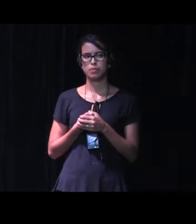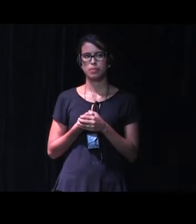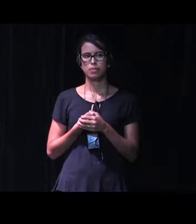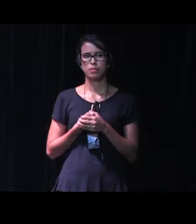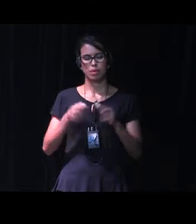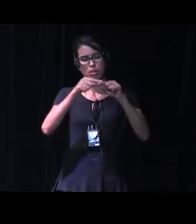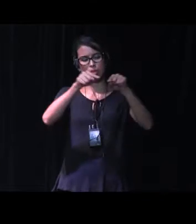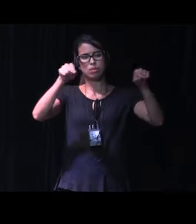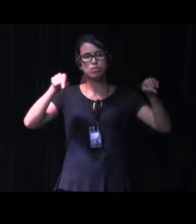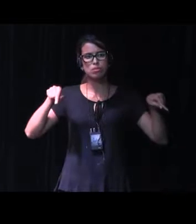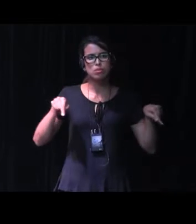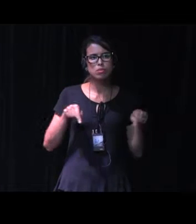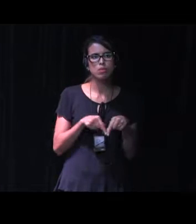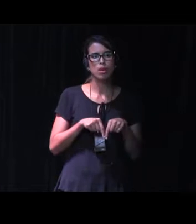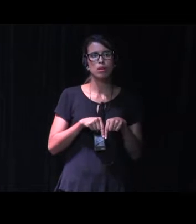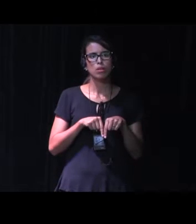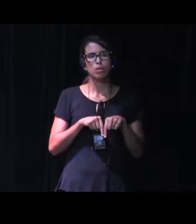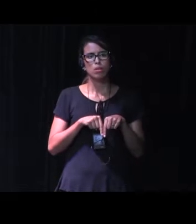exigente. E esses